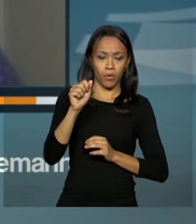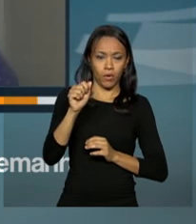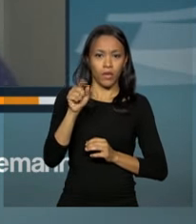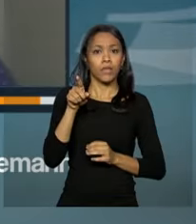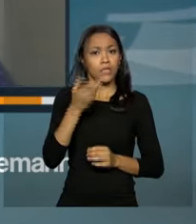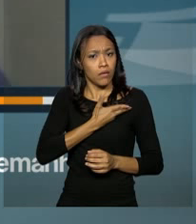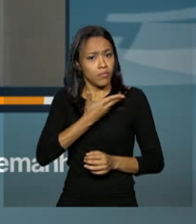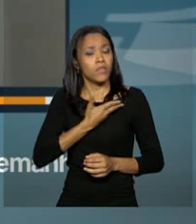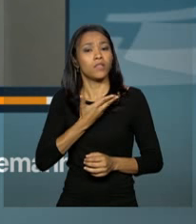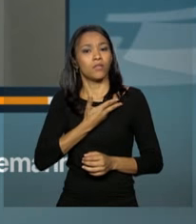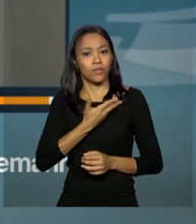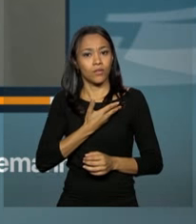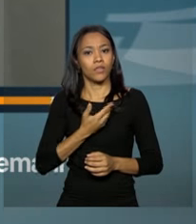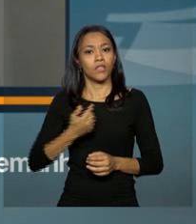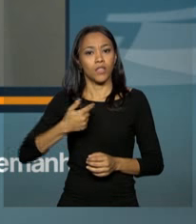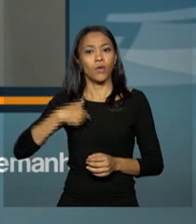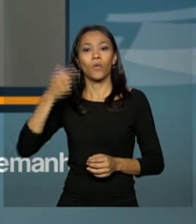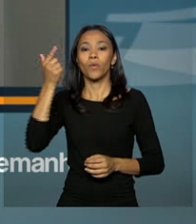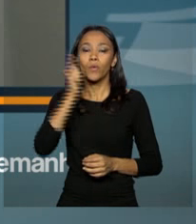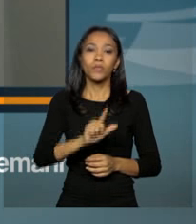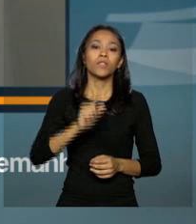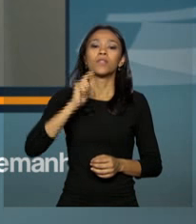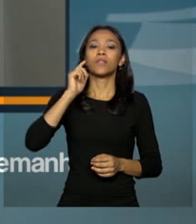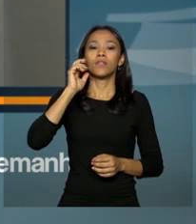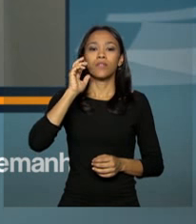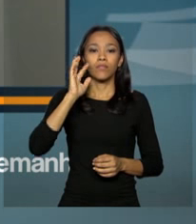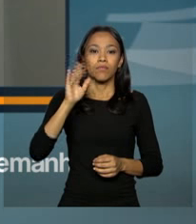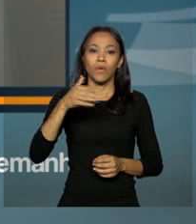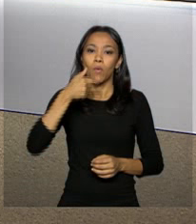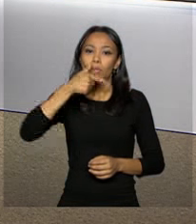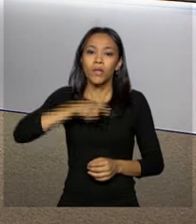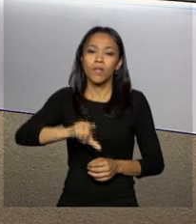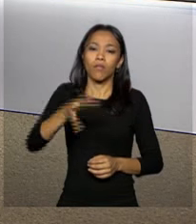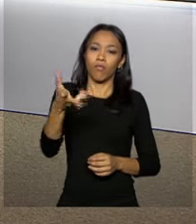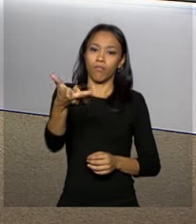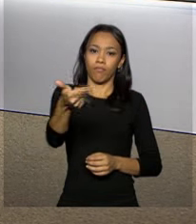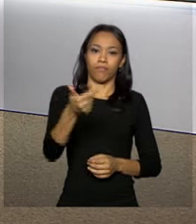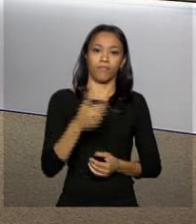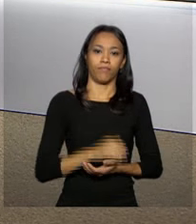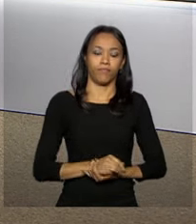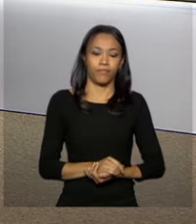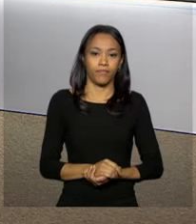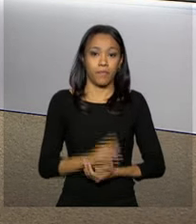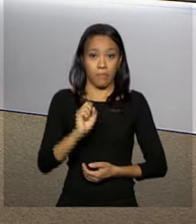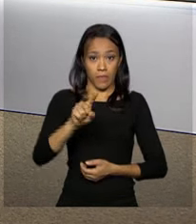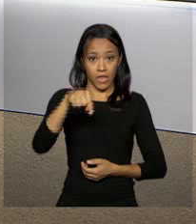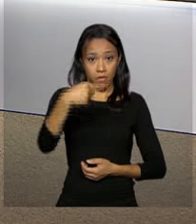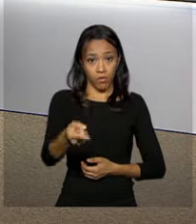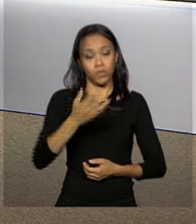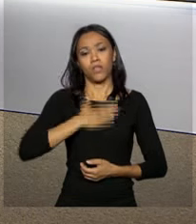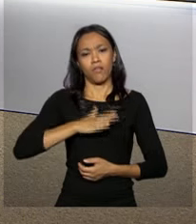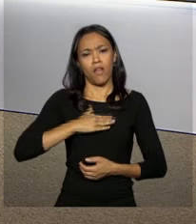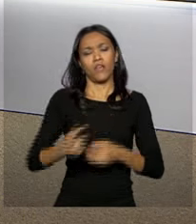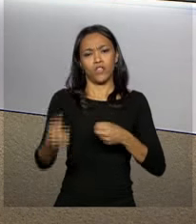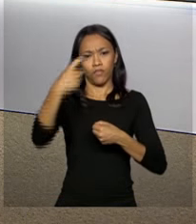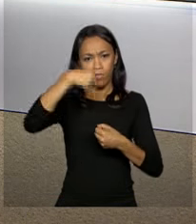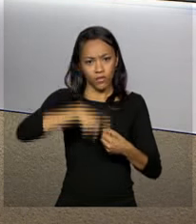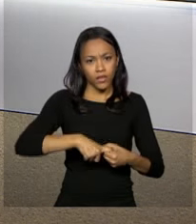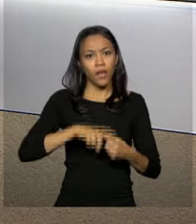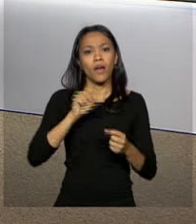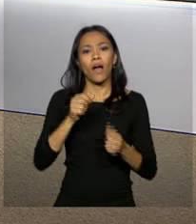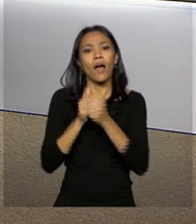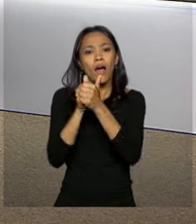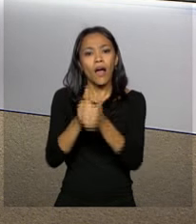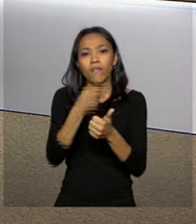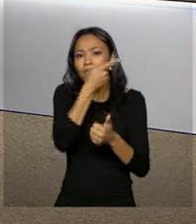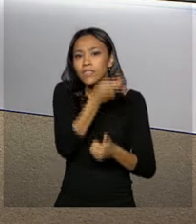tornaram amigos e conquistei a tão almejada fluência no alemão. E depois do intervalo, voltaremos a acompanhar a